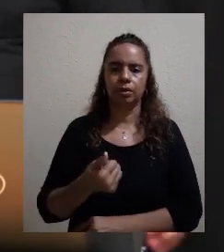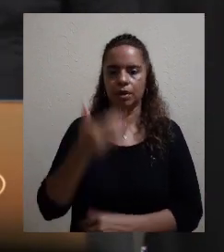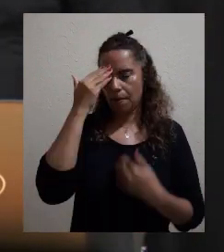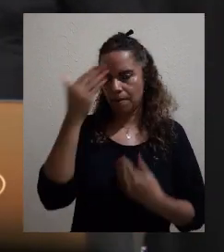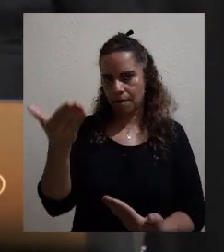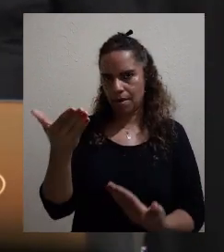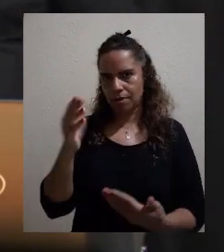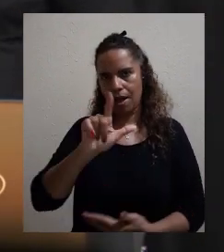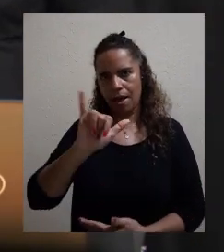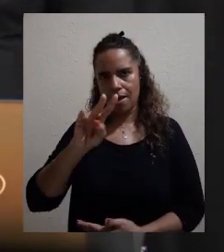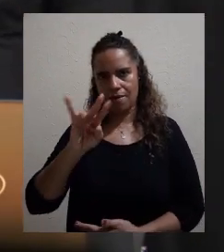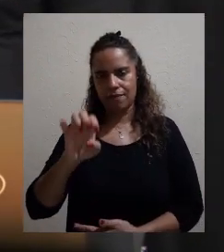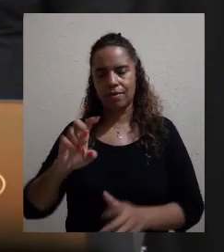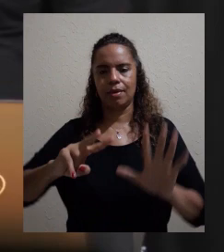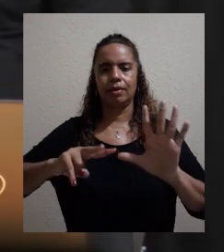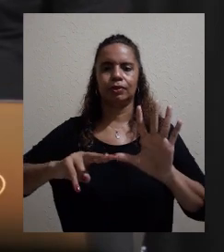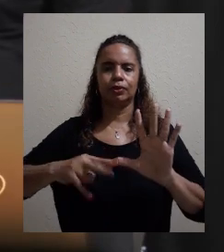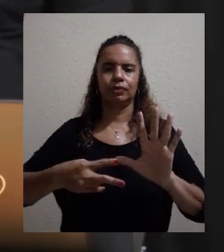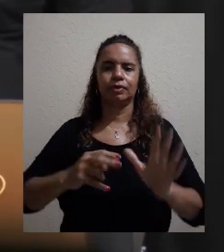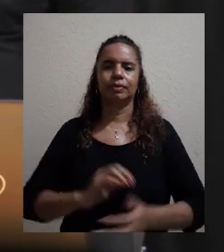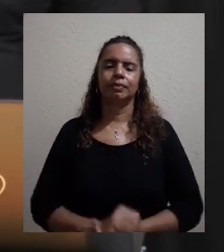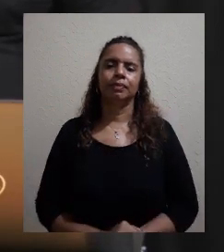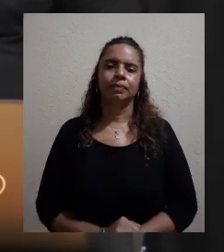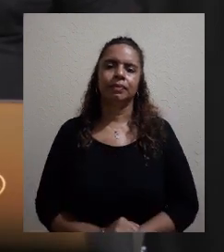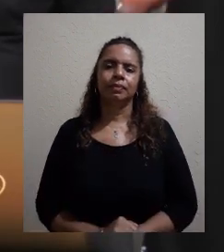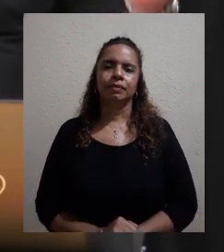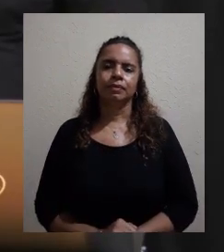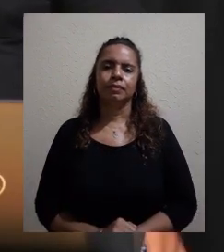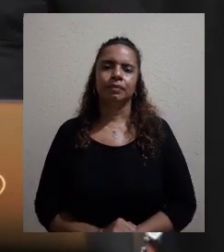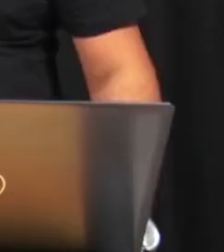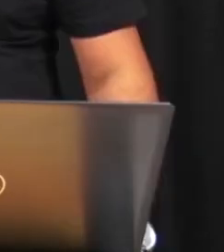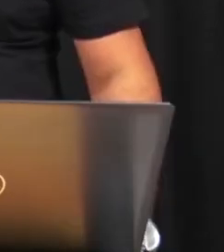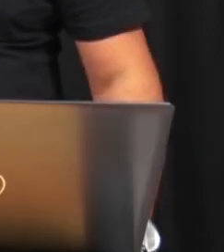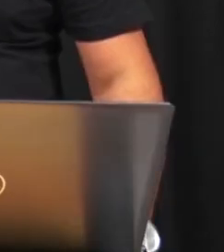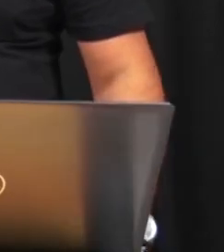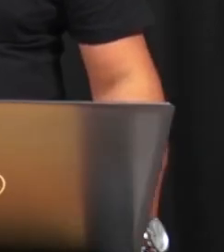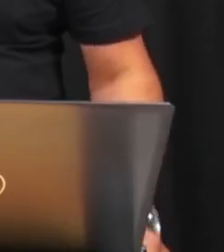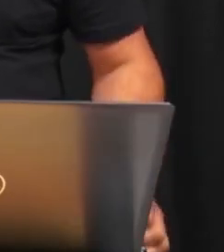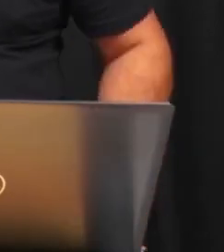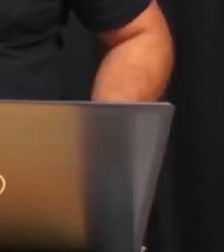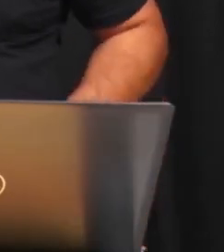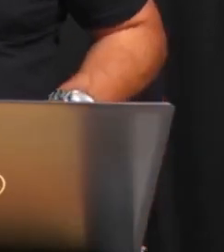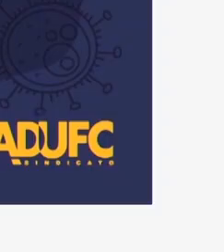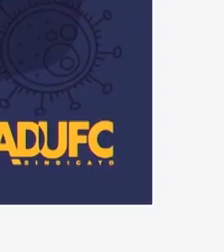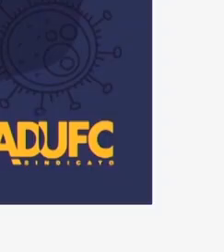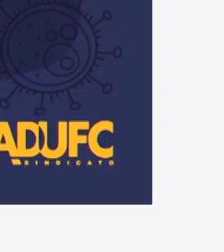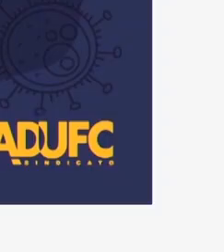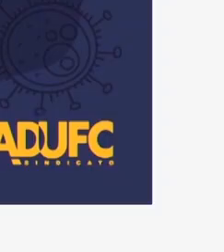gente tenha saúde e educação de qualidade. Então, muito obrigado. Essa foi a live da Dulce.